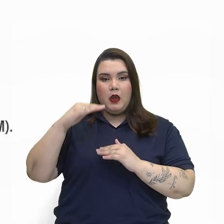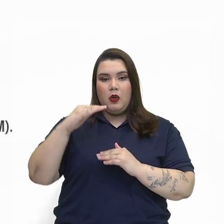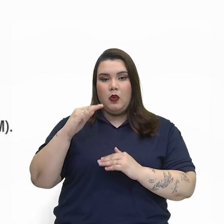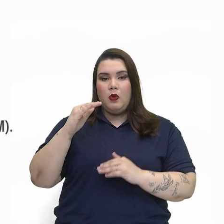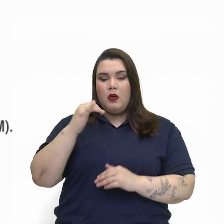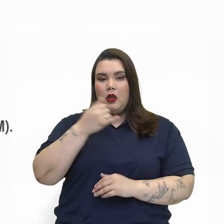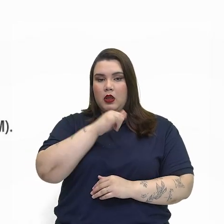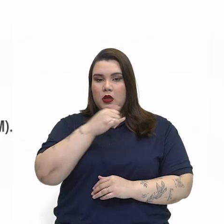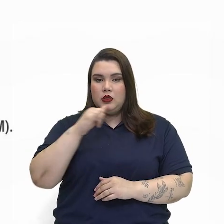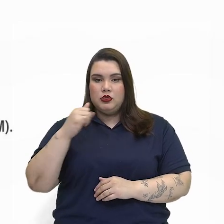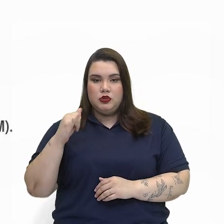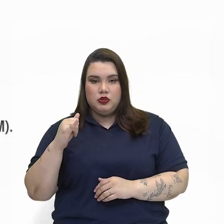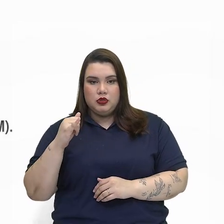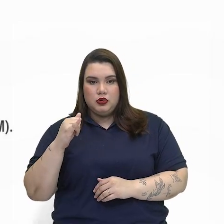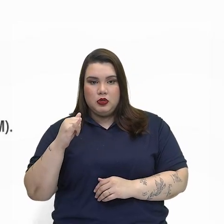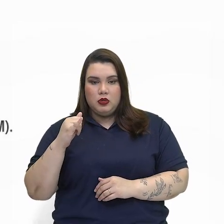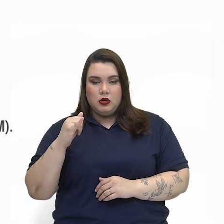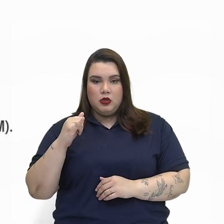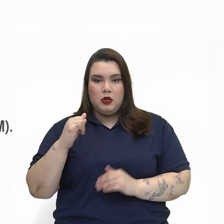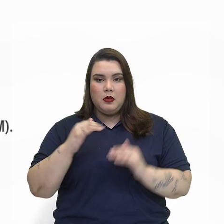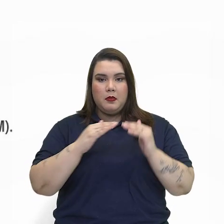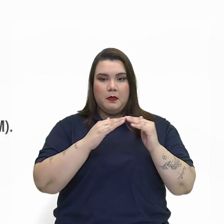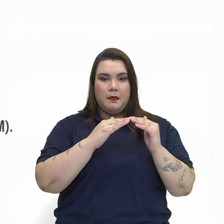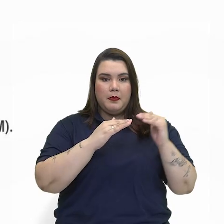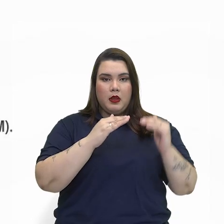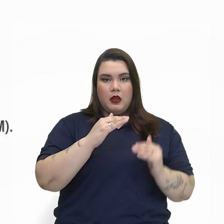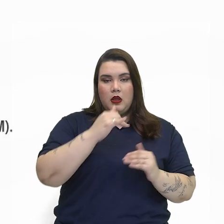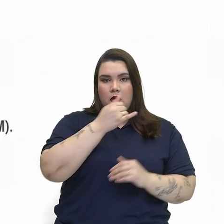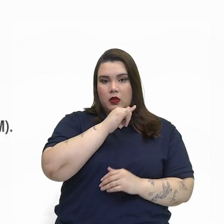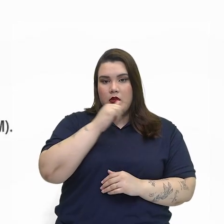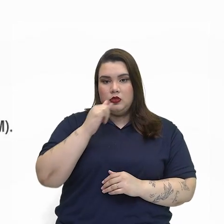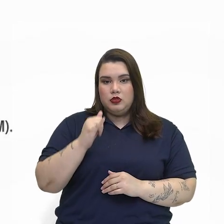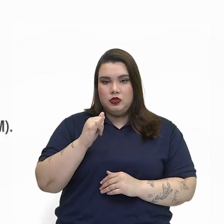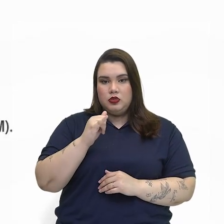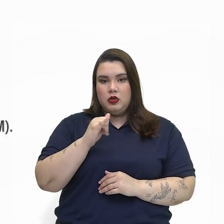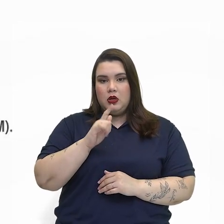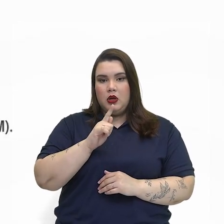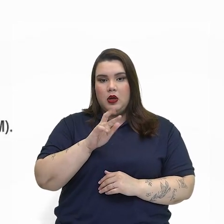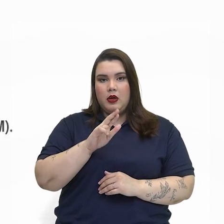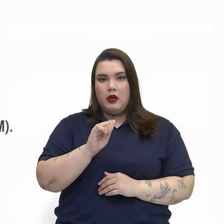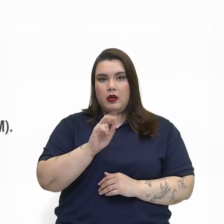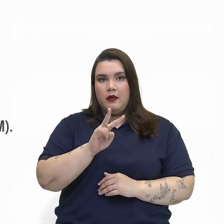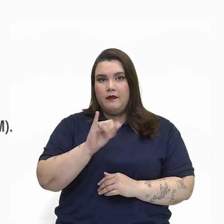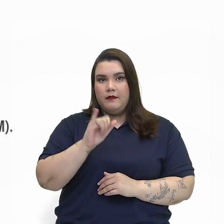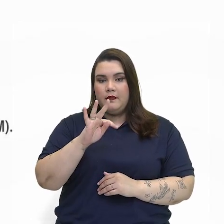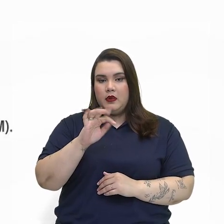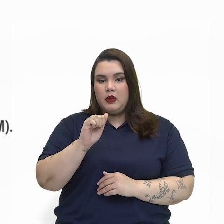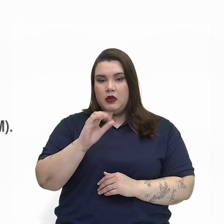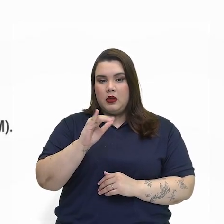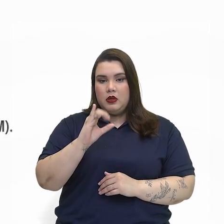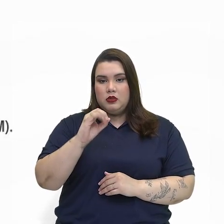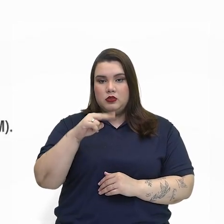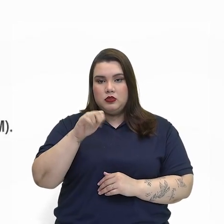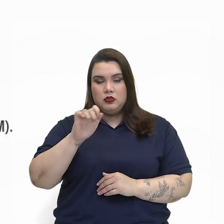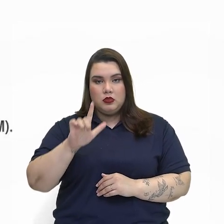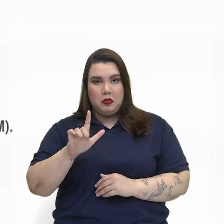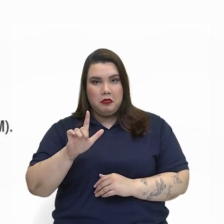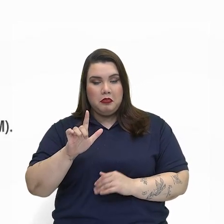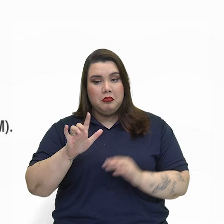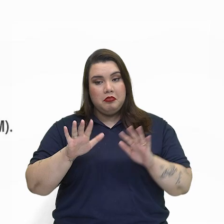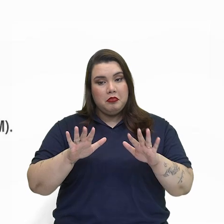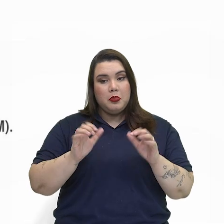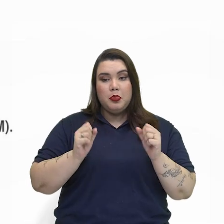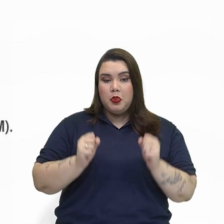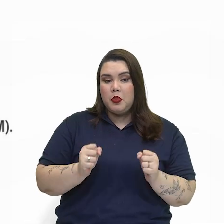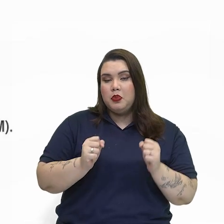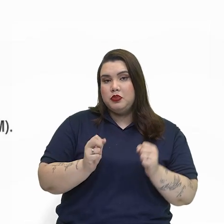gravitacional e menor energia potencial gravitacional. Isso aqui, pessoal, olha só, tem grande chance de ser a resposta.